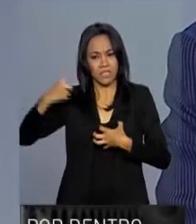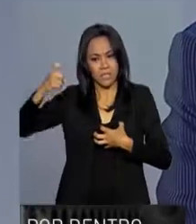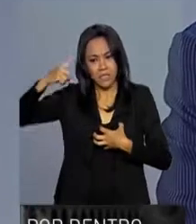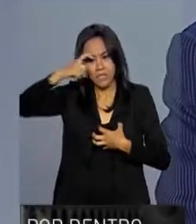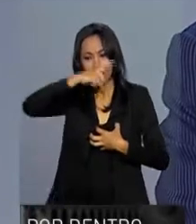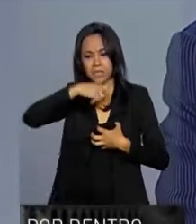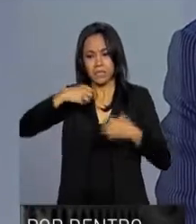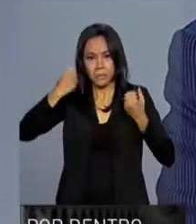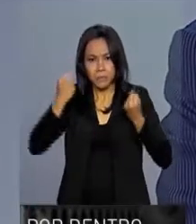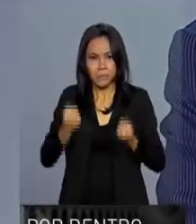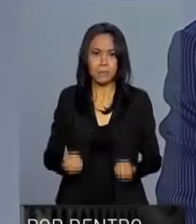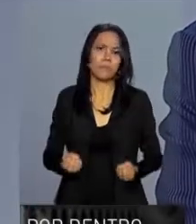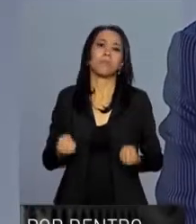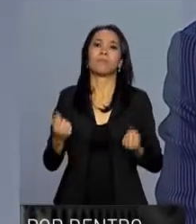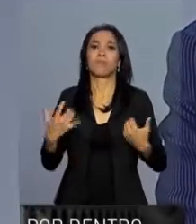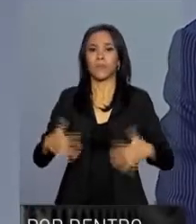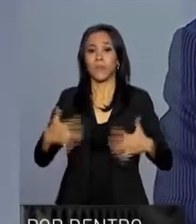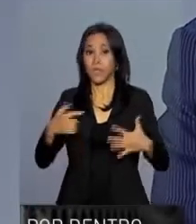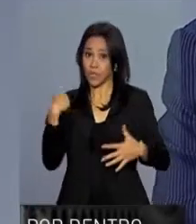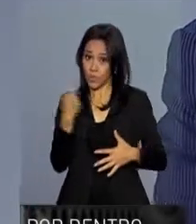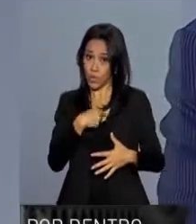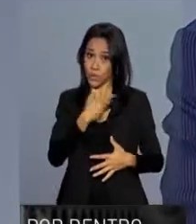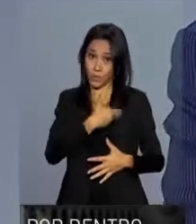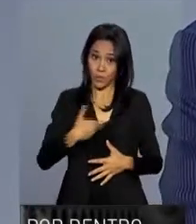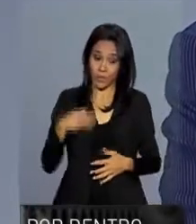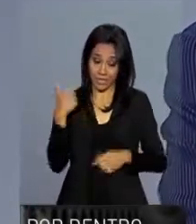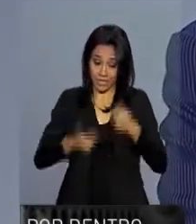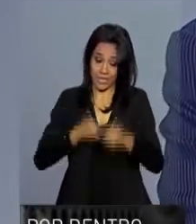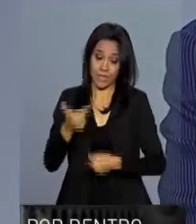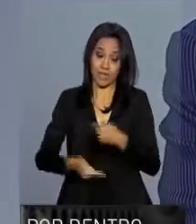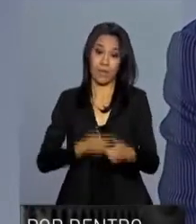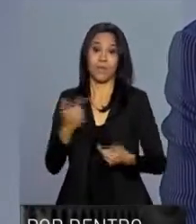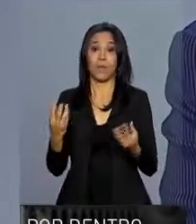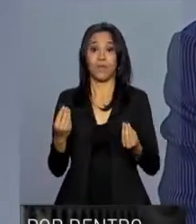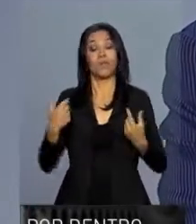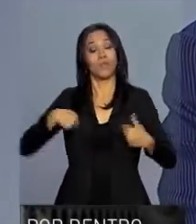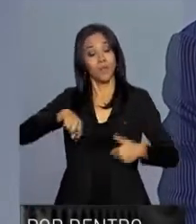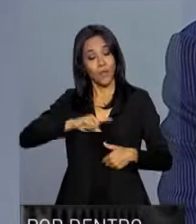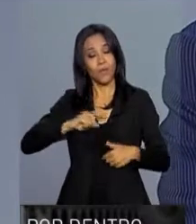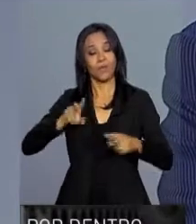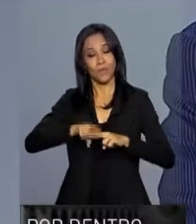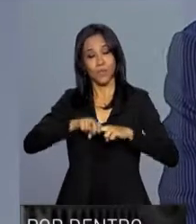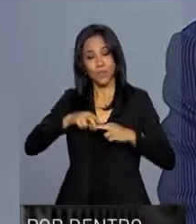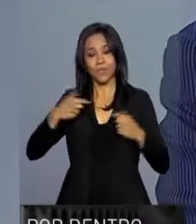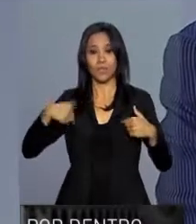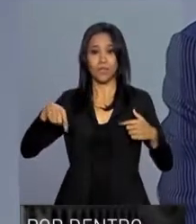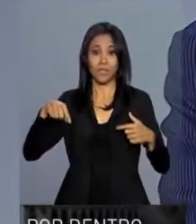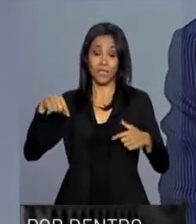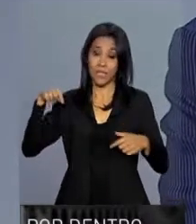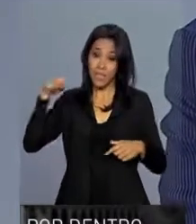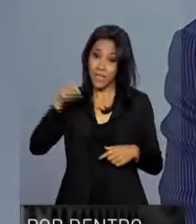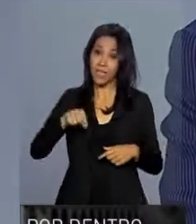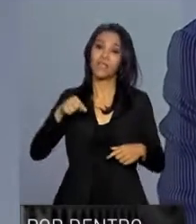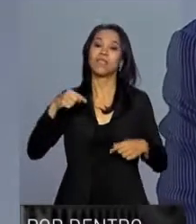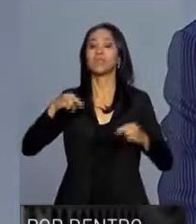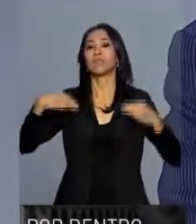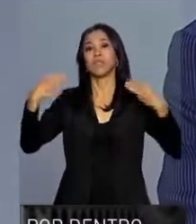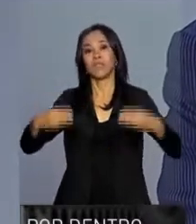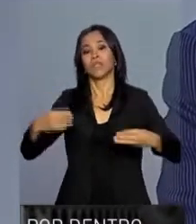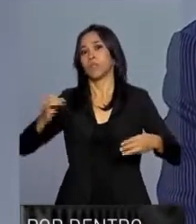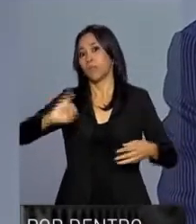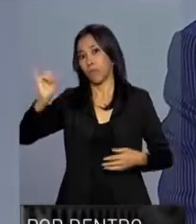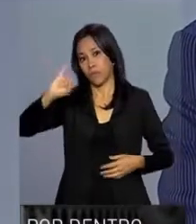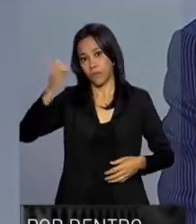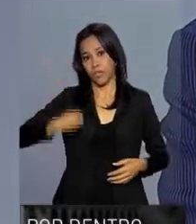energia muito trabalho e muita dedicação então é com muito entusiasmo que estamos à frente de uma pasta tão importante na vida dos brasileiros